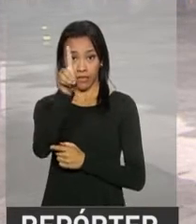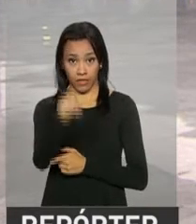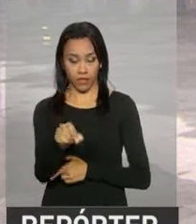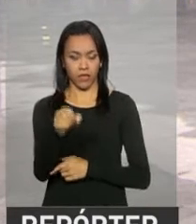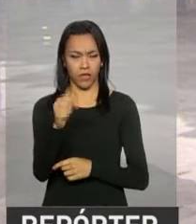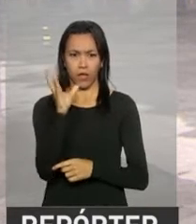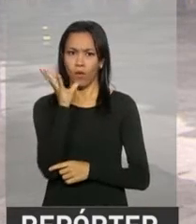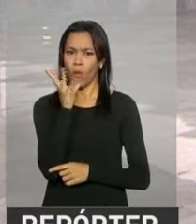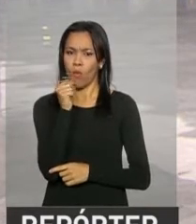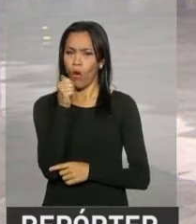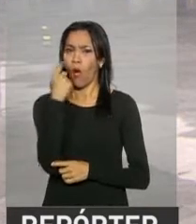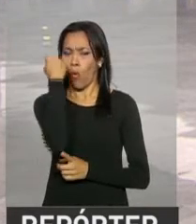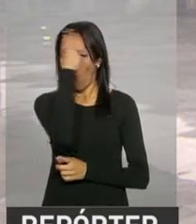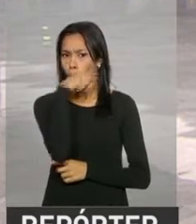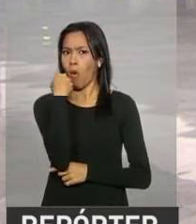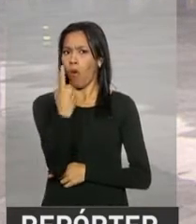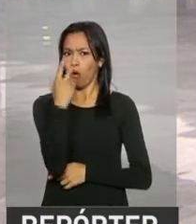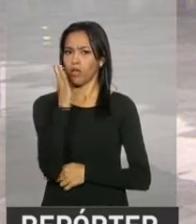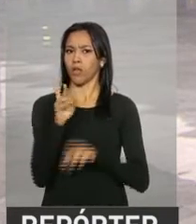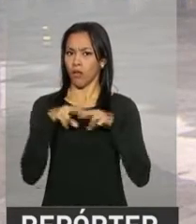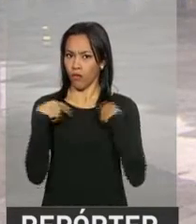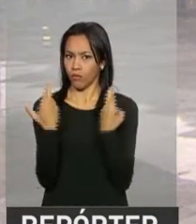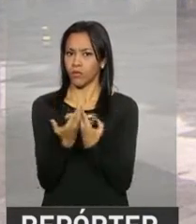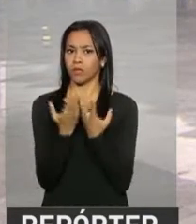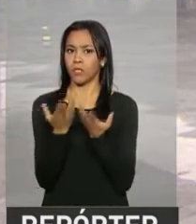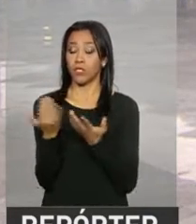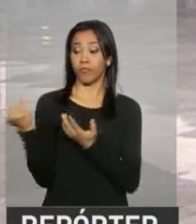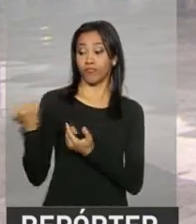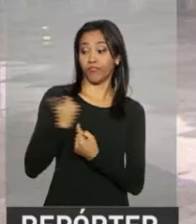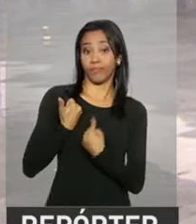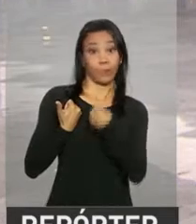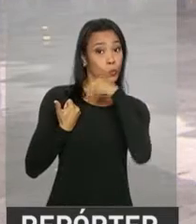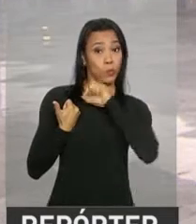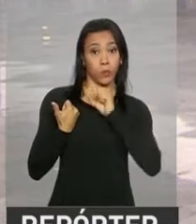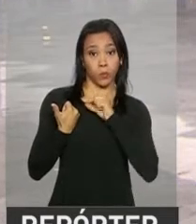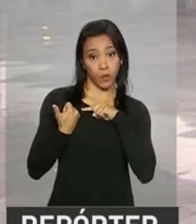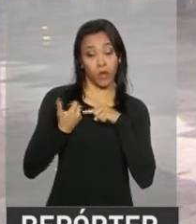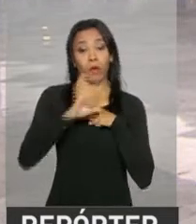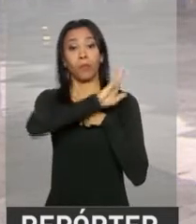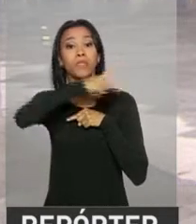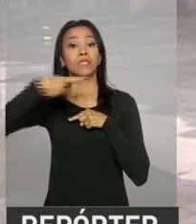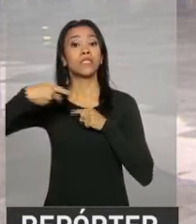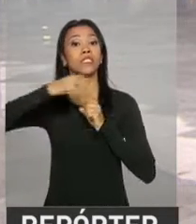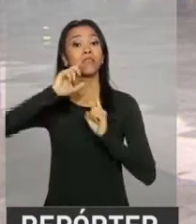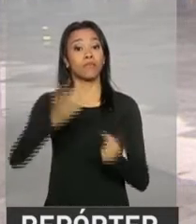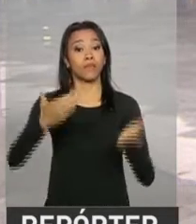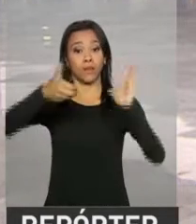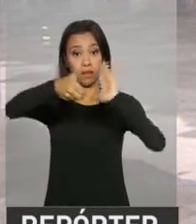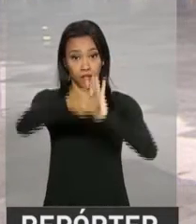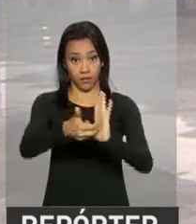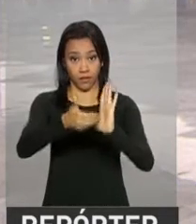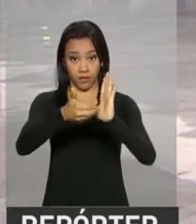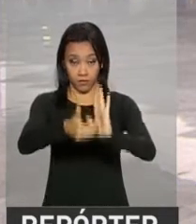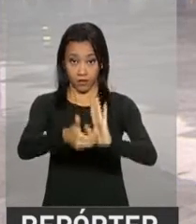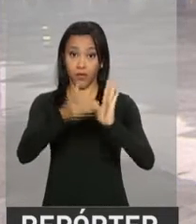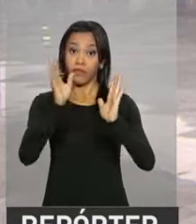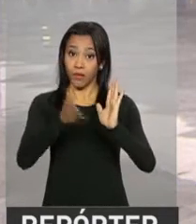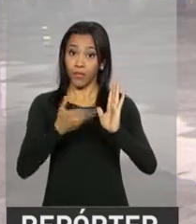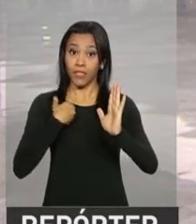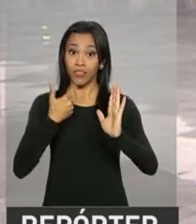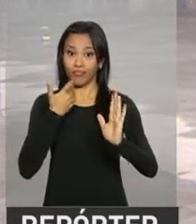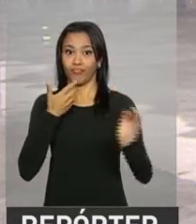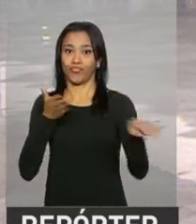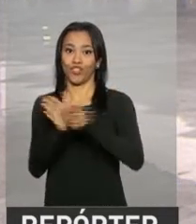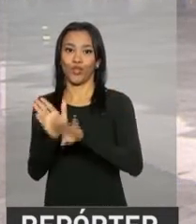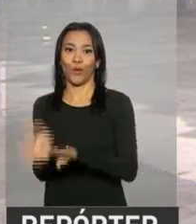dura mais de uma hora e uma informação que a gente acaba de receber é que o presidente da Câmara dos Deputados, deputado Rodrigo Maia, também acabou de chegar